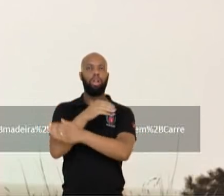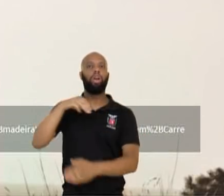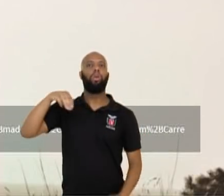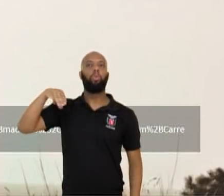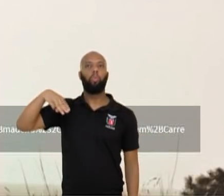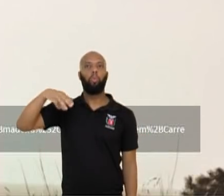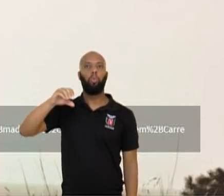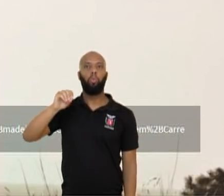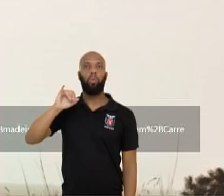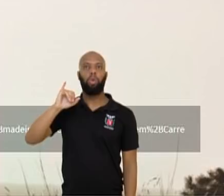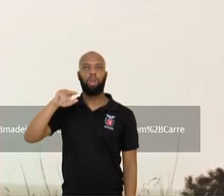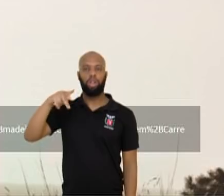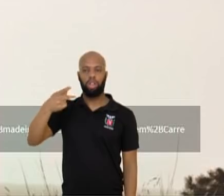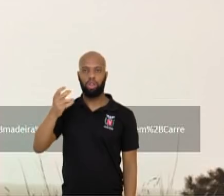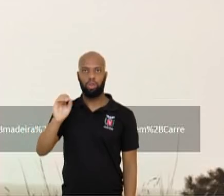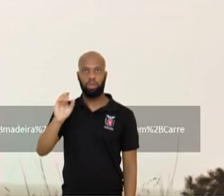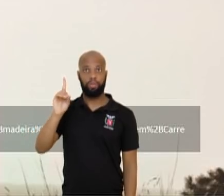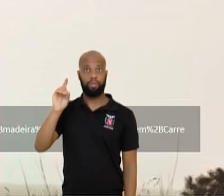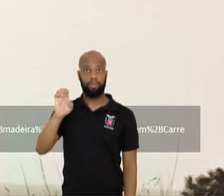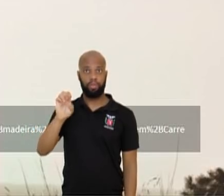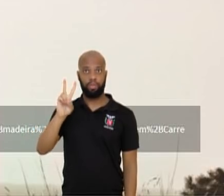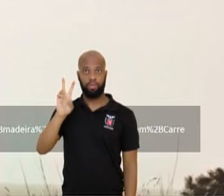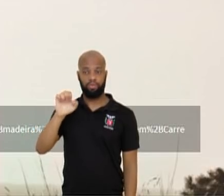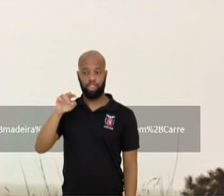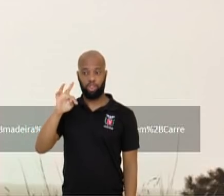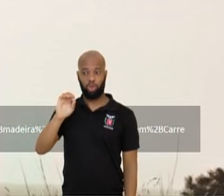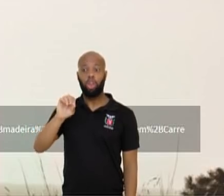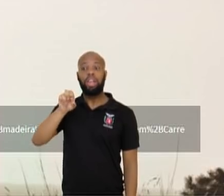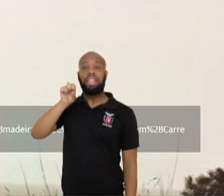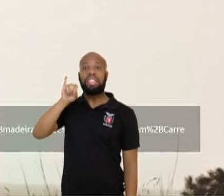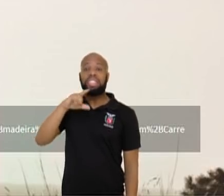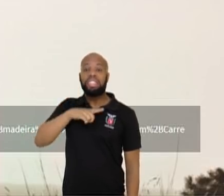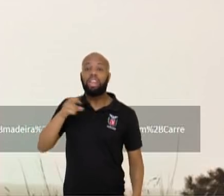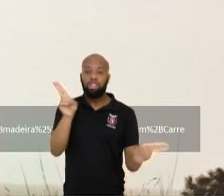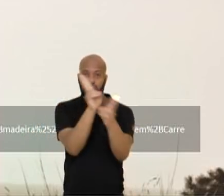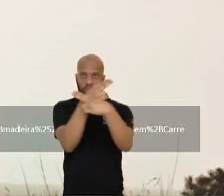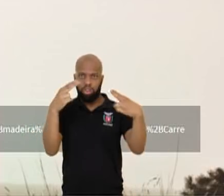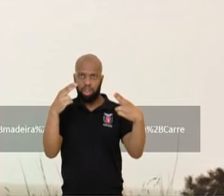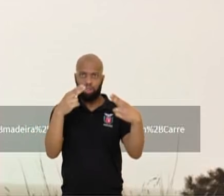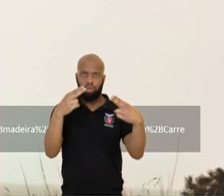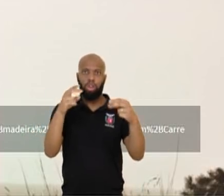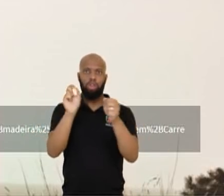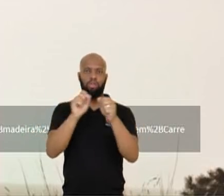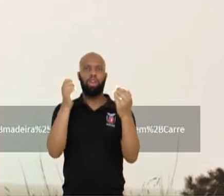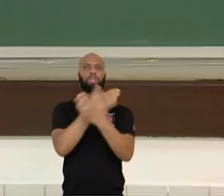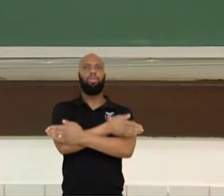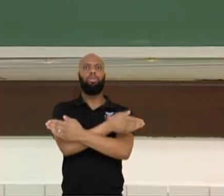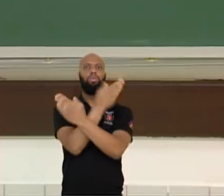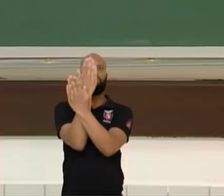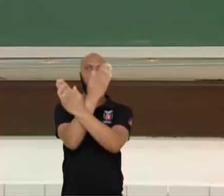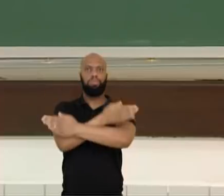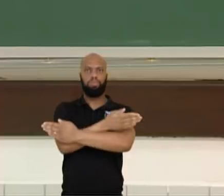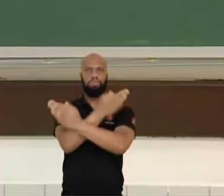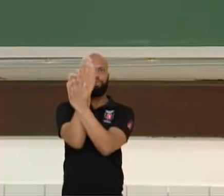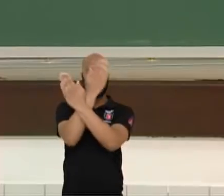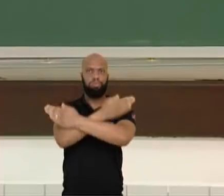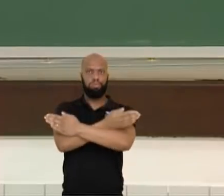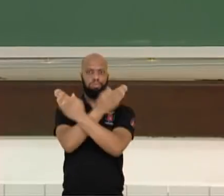vento, conforme o vento vai passando por aqui, vai fazendo esse moinho girar, tá? Então, são estruturas, inclusive, bem bonitas a gente vê, né, na foto